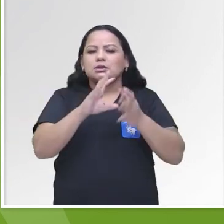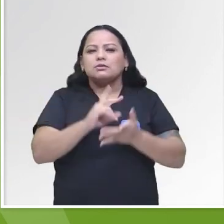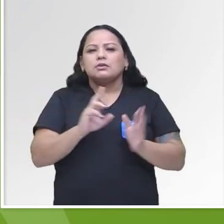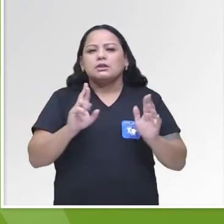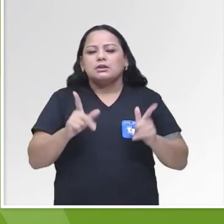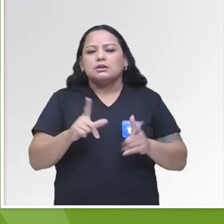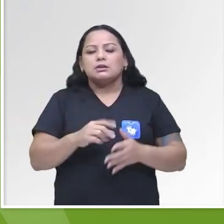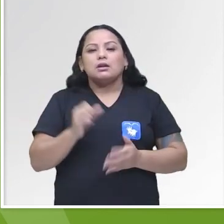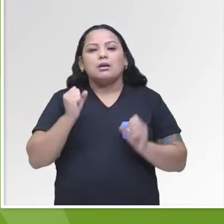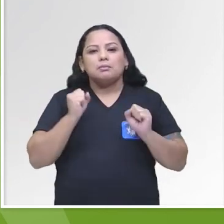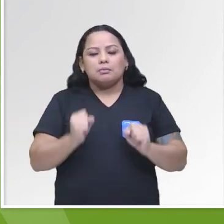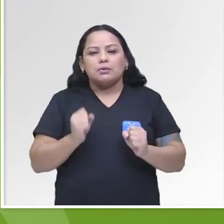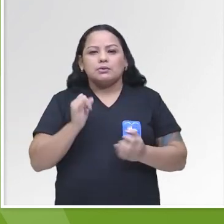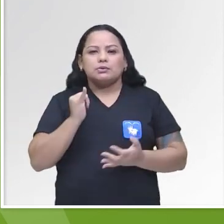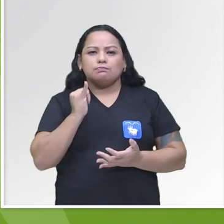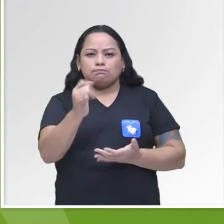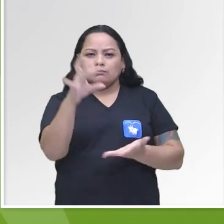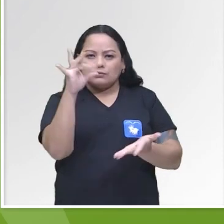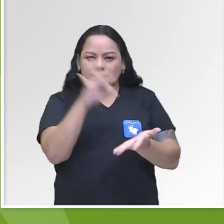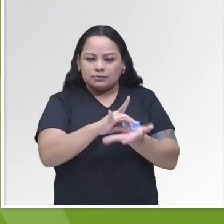posso afirmar